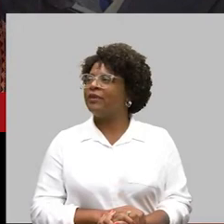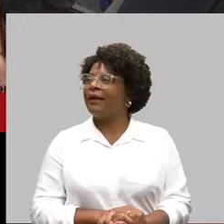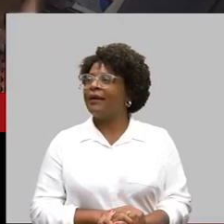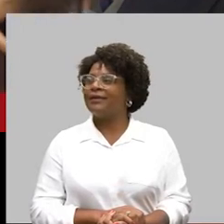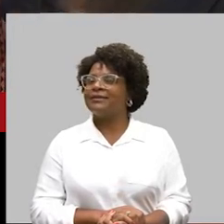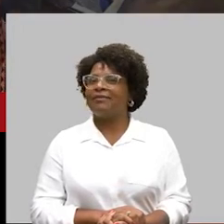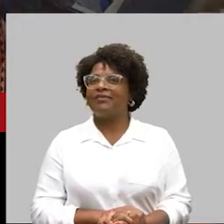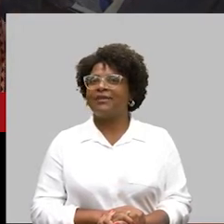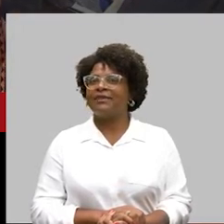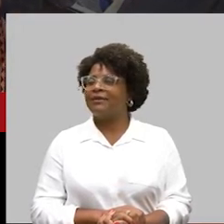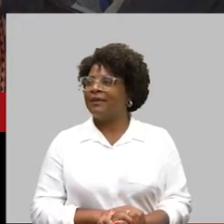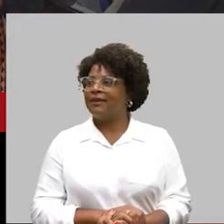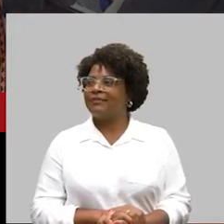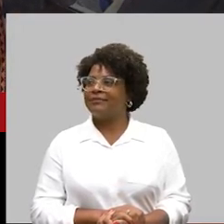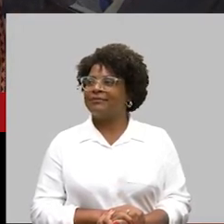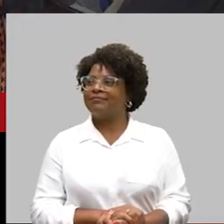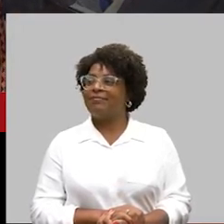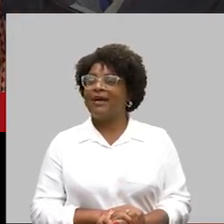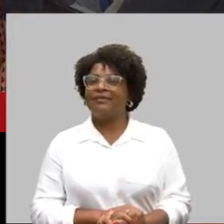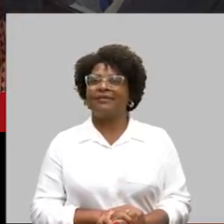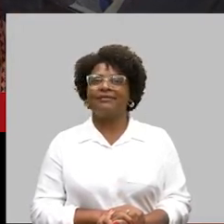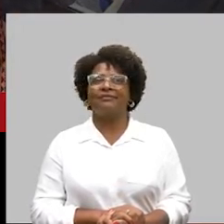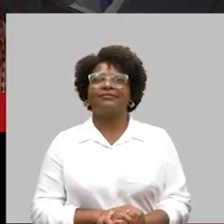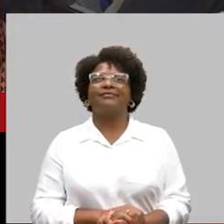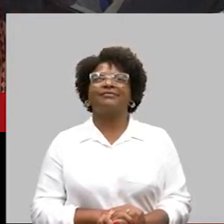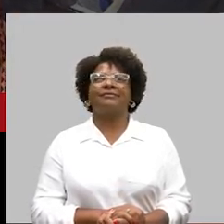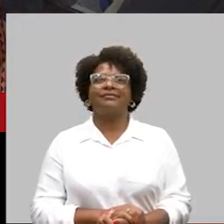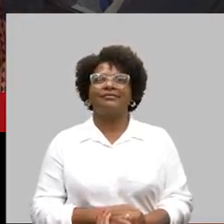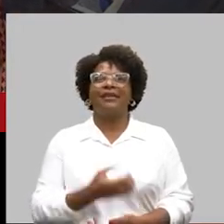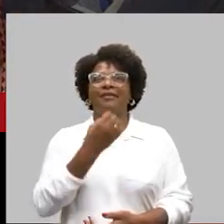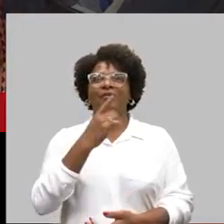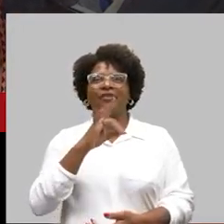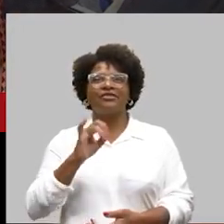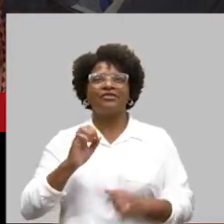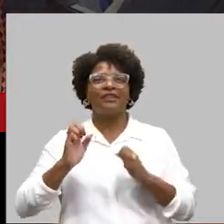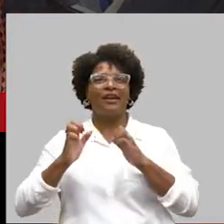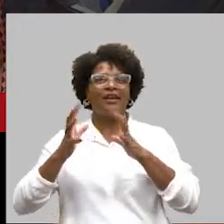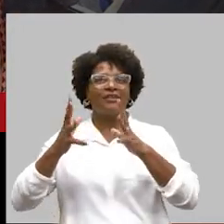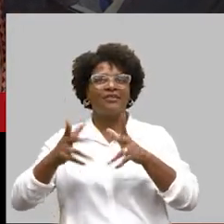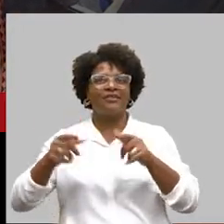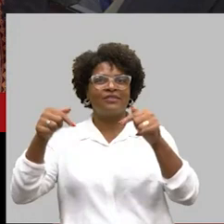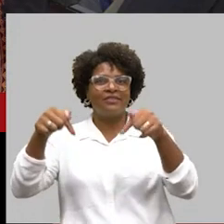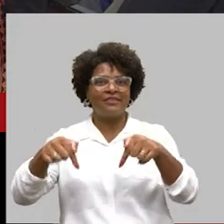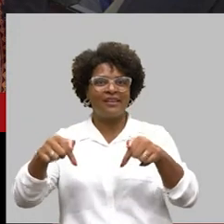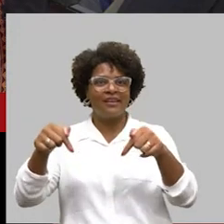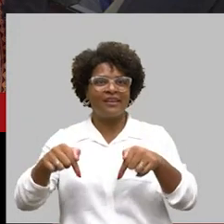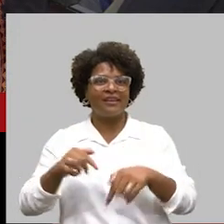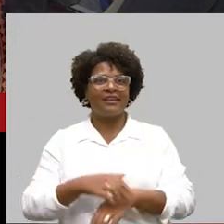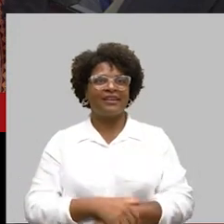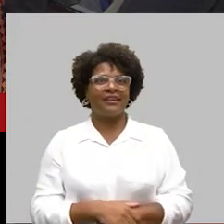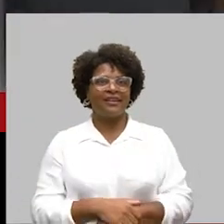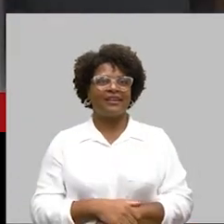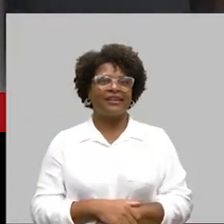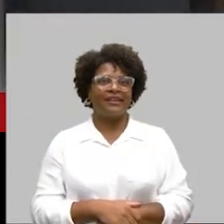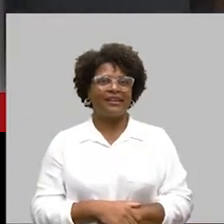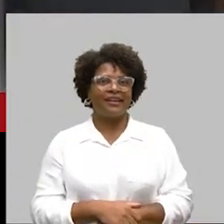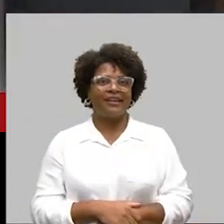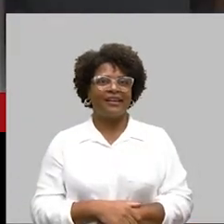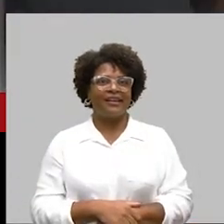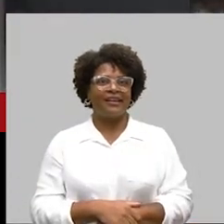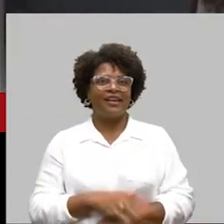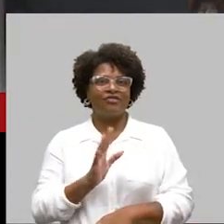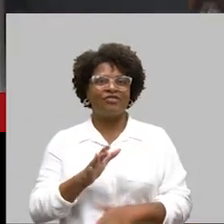favor nosso bom dia a todas todos e todes aqui me permitam já